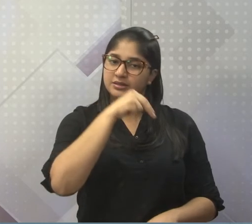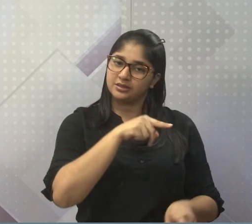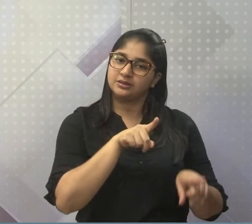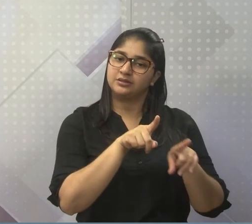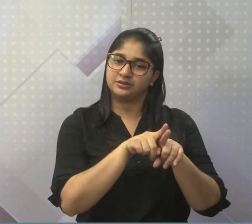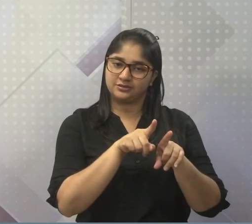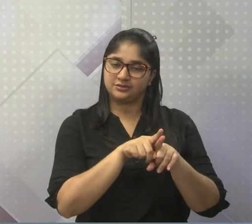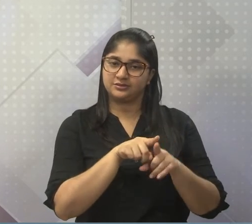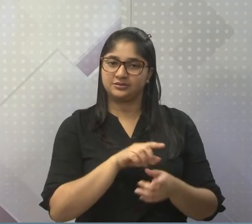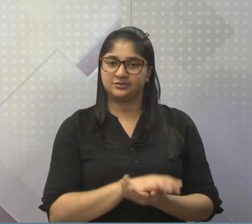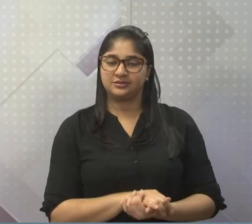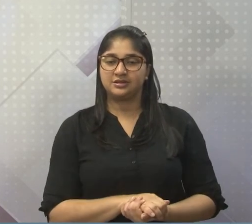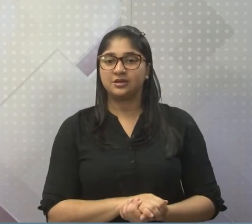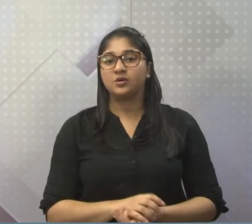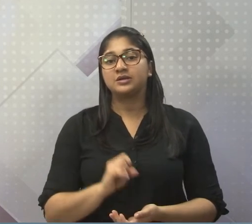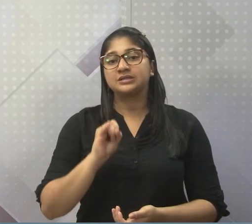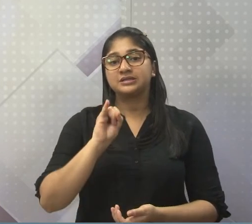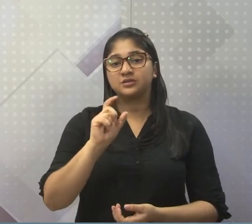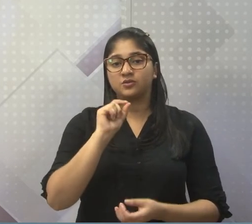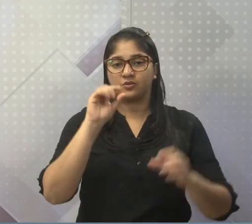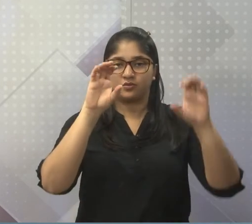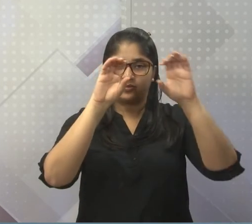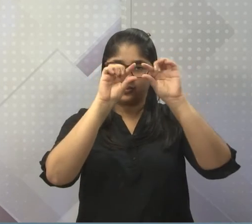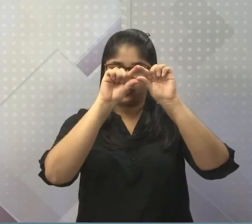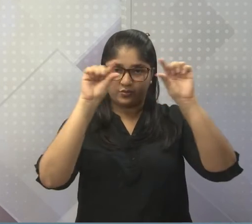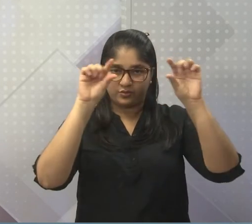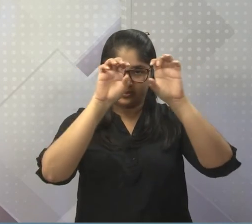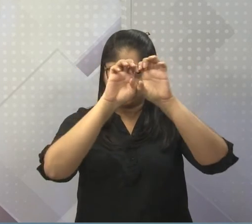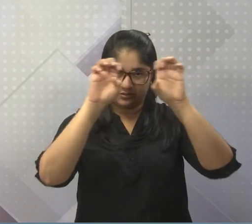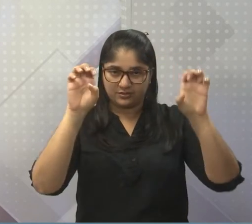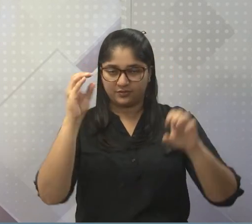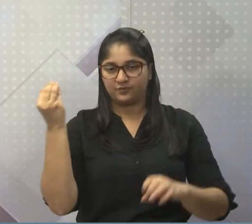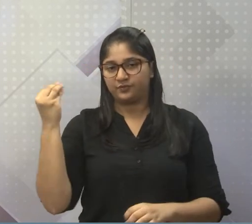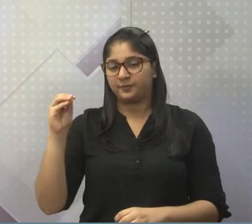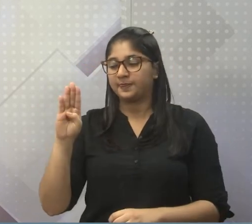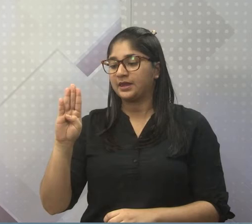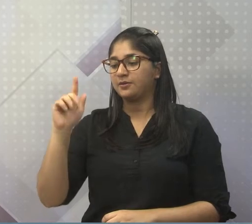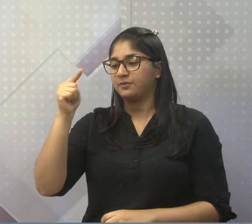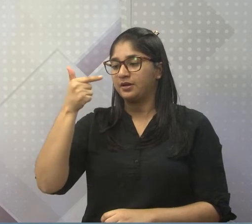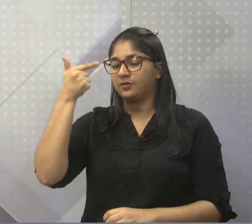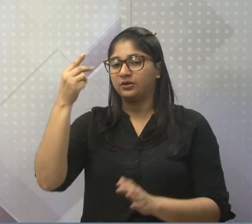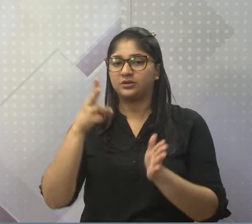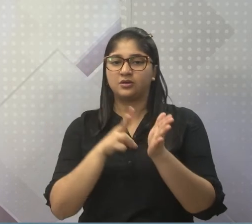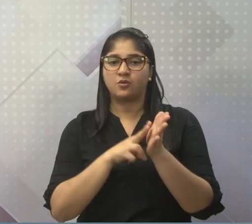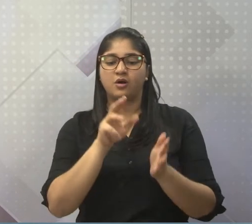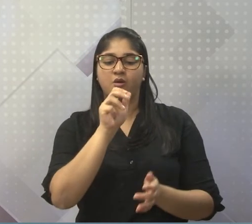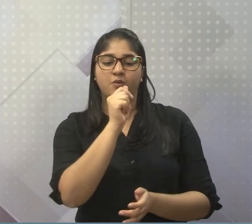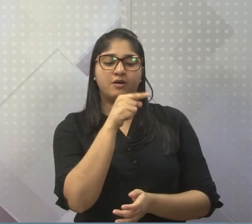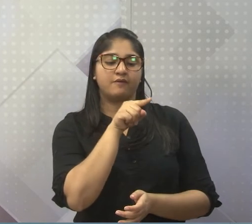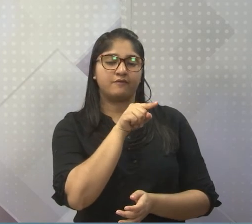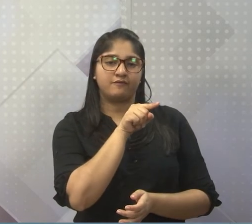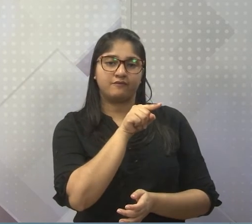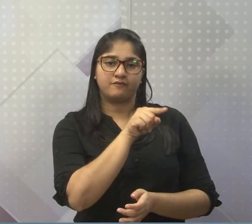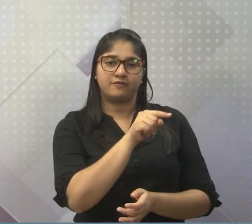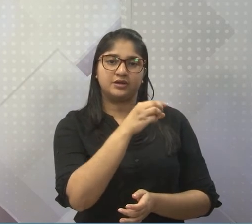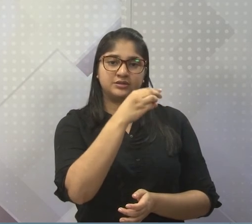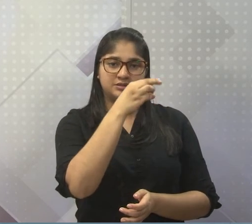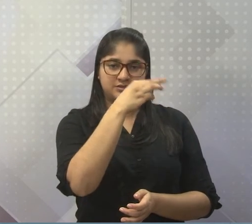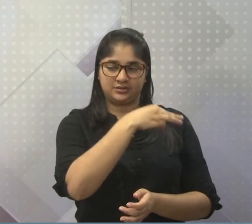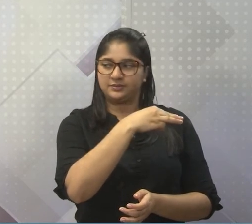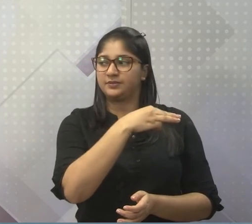N. Se eu pego aquela fórmula, coloco aqui, B ao quadrado igual a A vezes